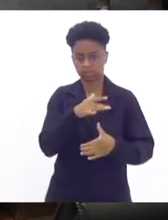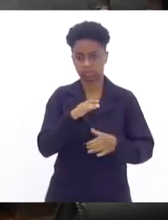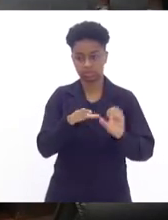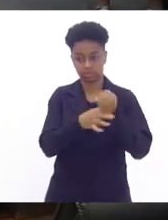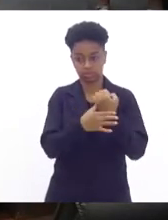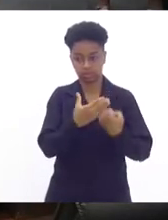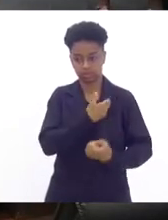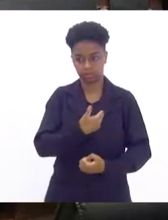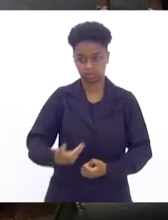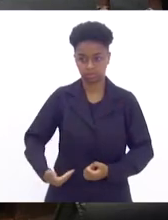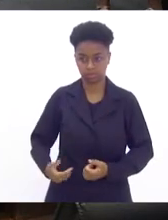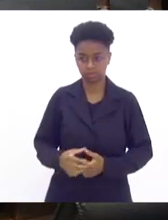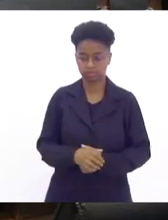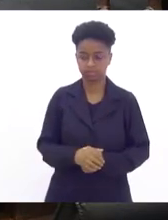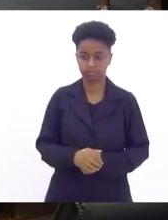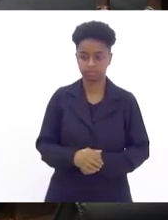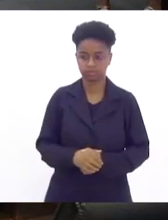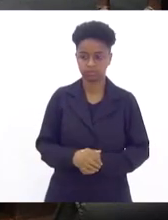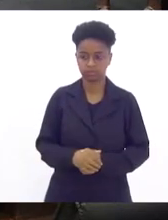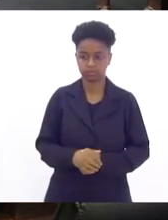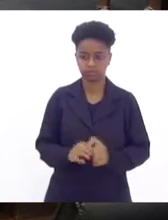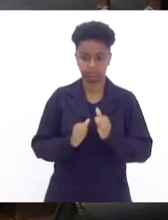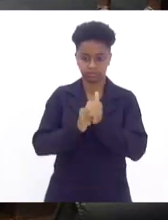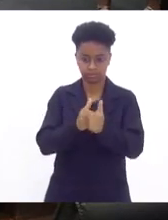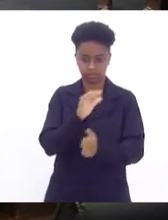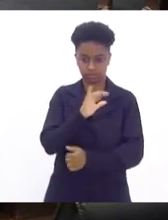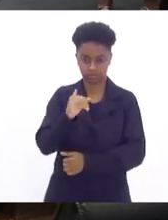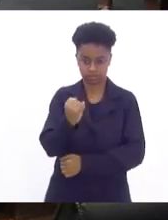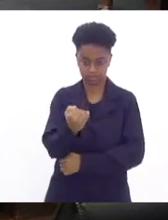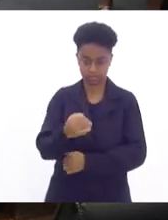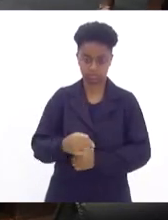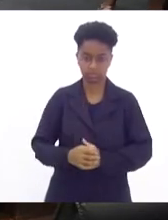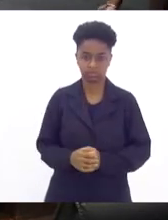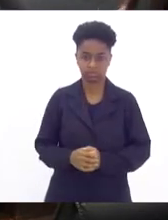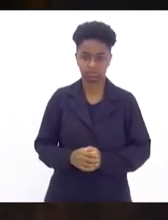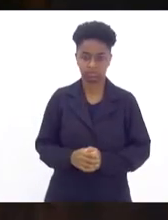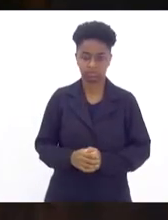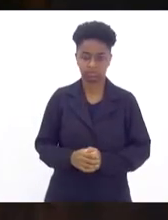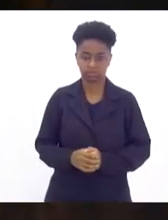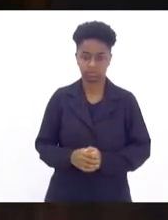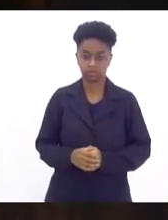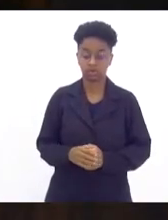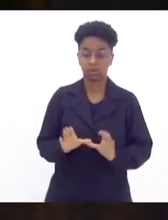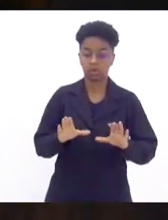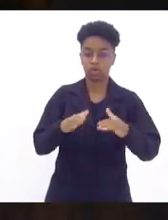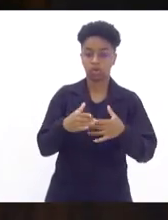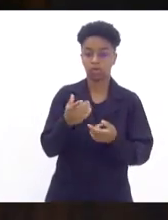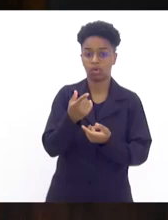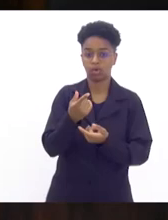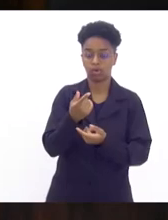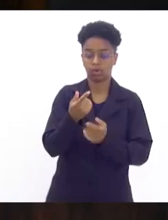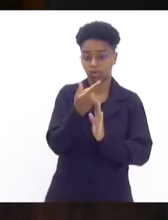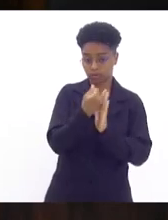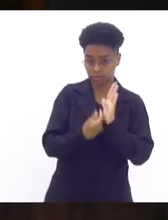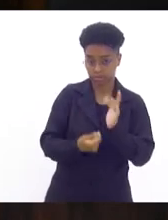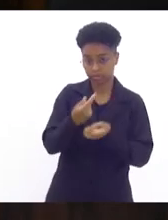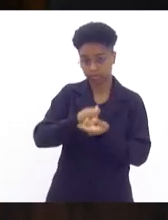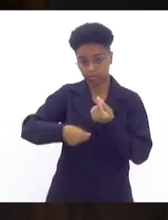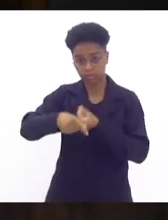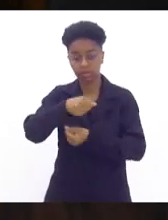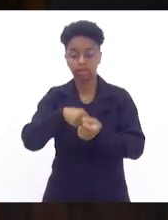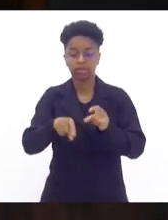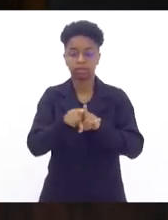e assuntos de polícia segue a ctj presidente pela comissão de orçamento Finanças criadas financeira